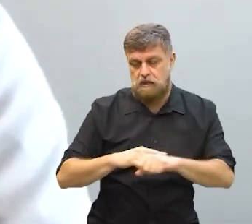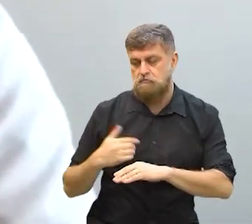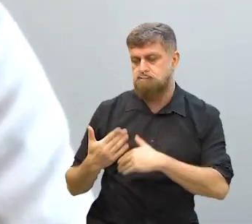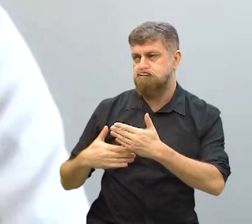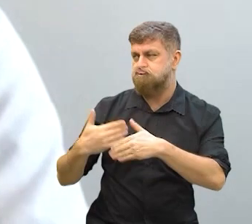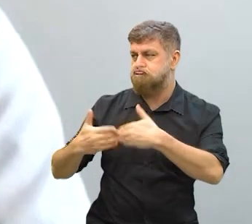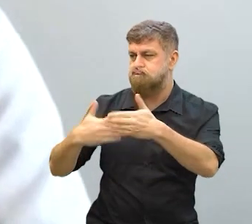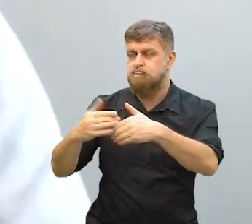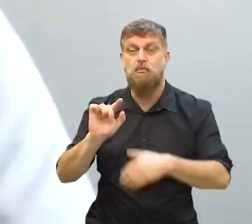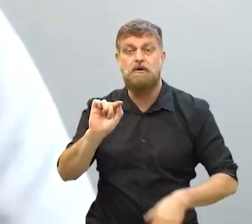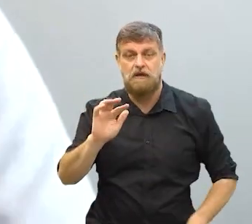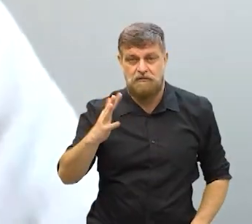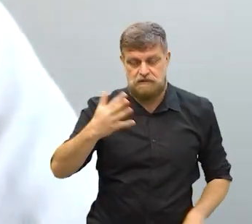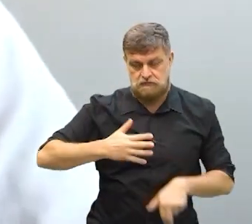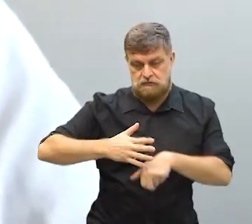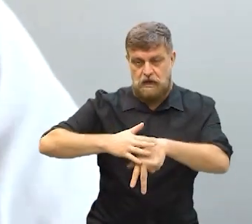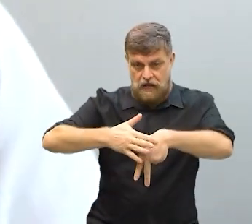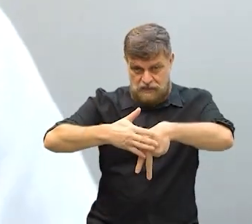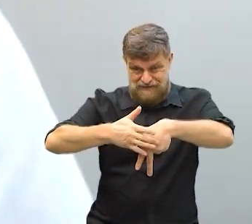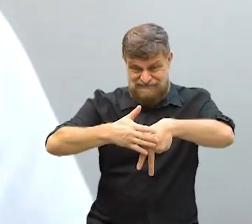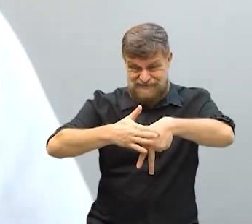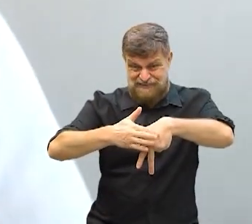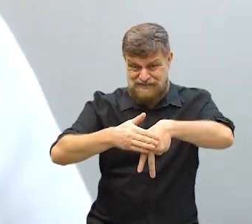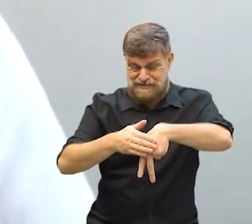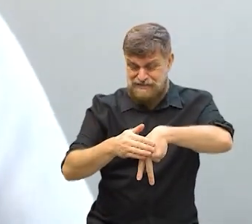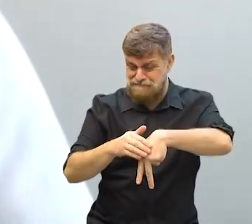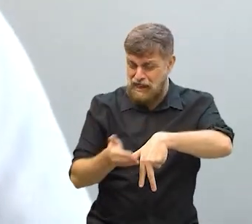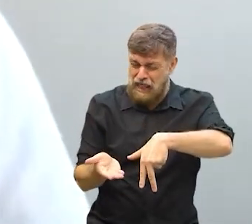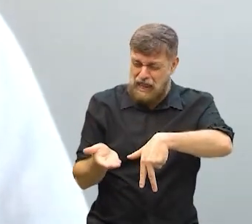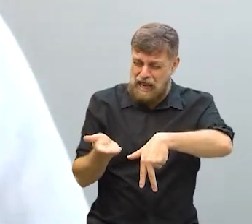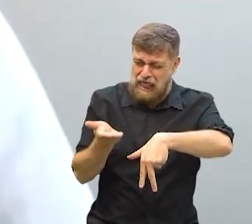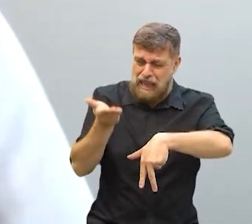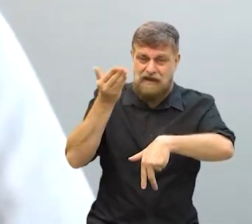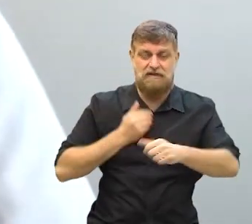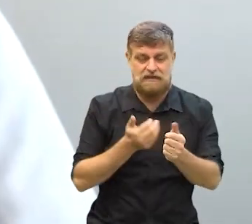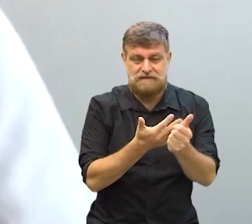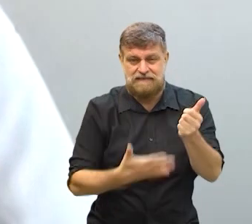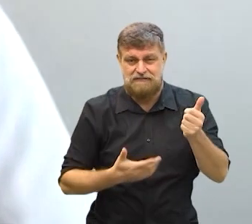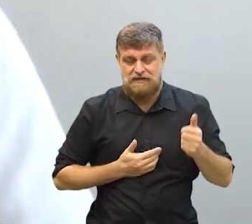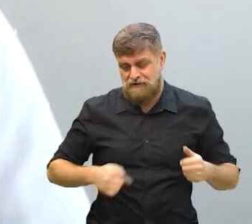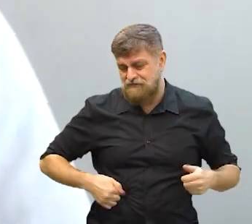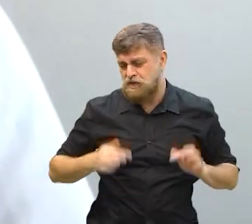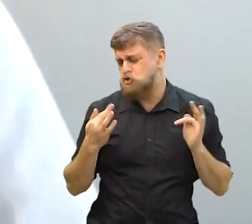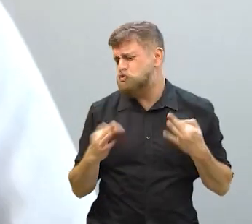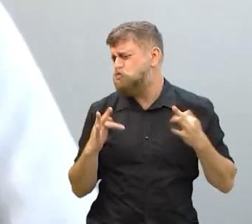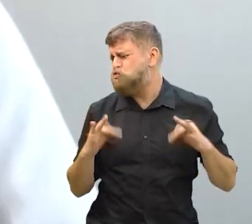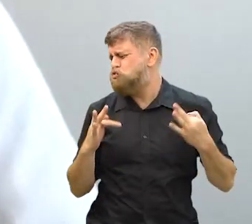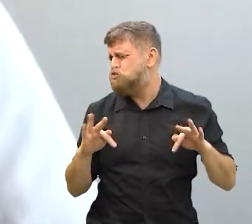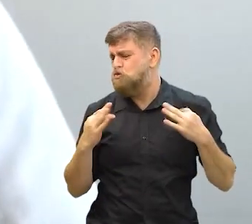do tempo, com o passar do tempo, a doença vai progredindo e aí eu posso ter sangramento, eu posso ter dor